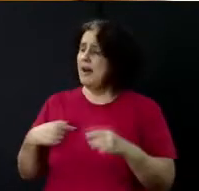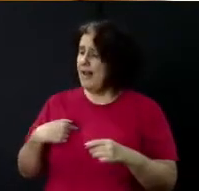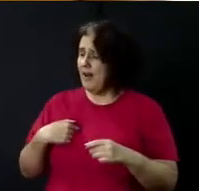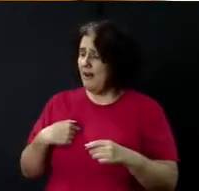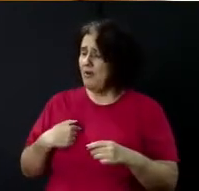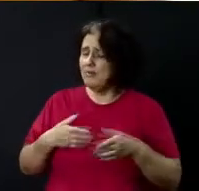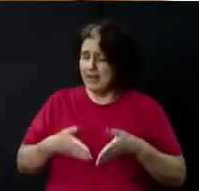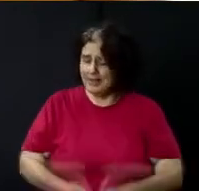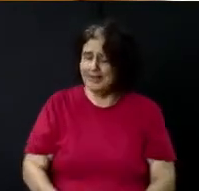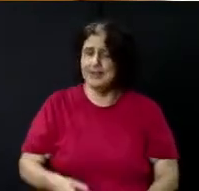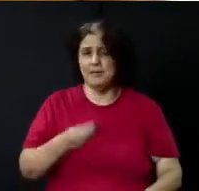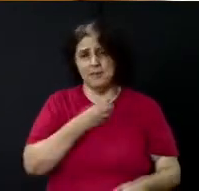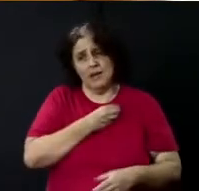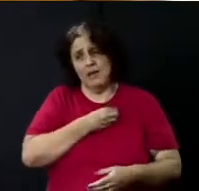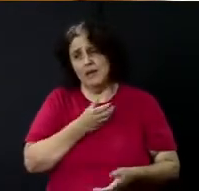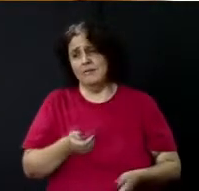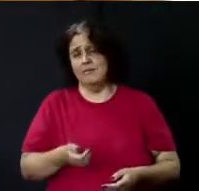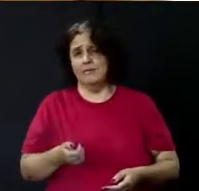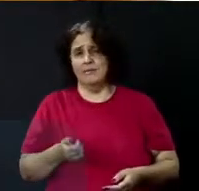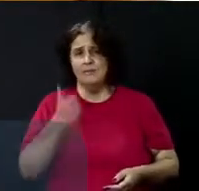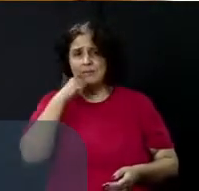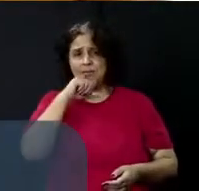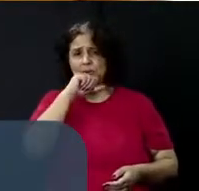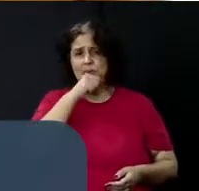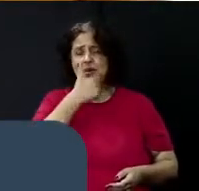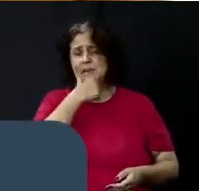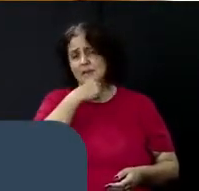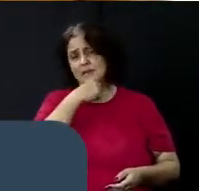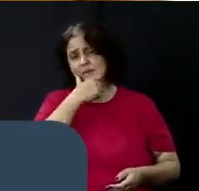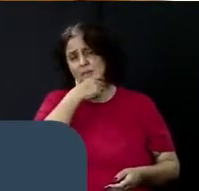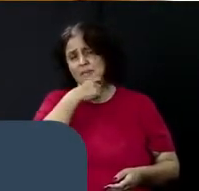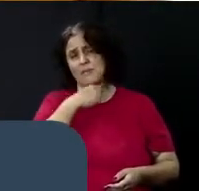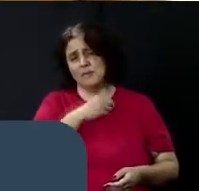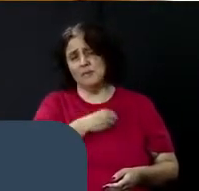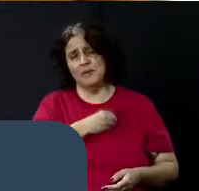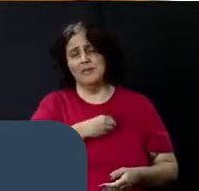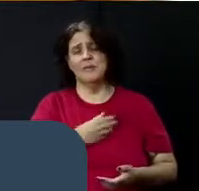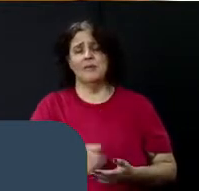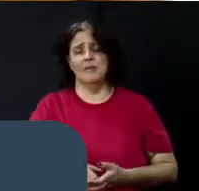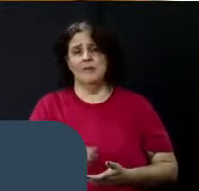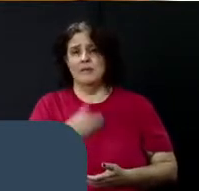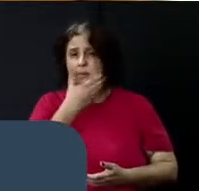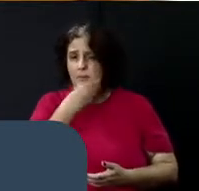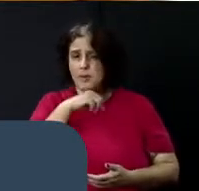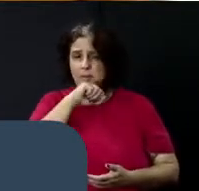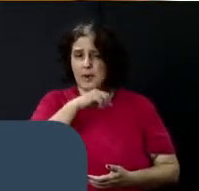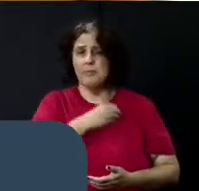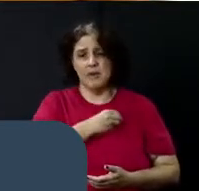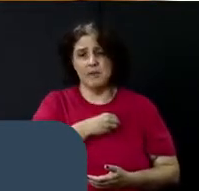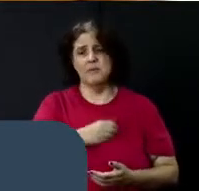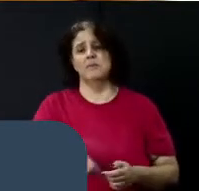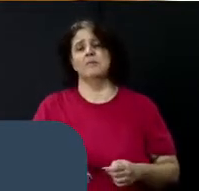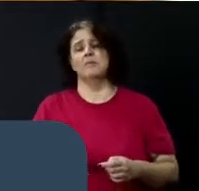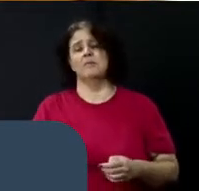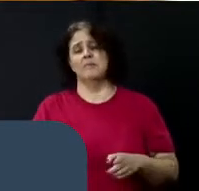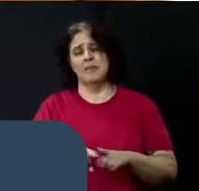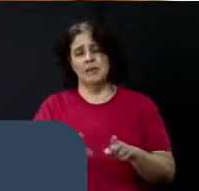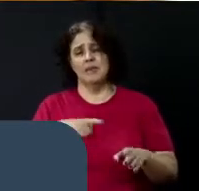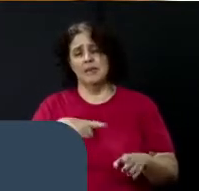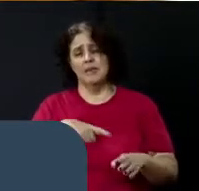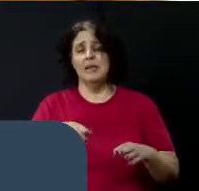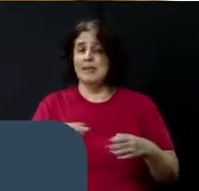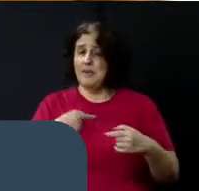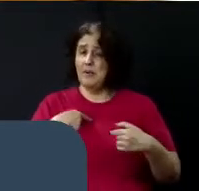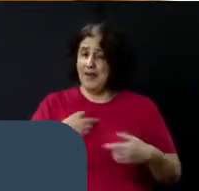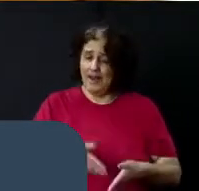foi pecadora, a sua avó fora pecadora, e todas as mães e vós e tudo mais